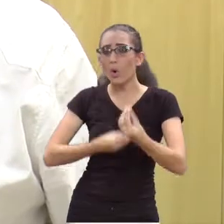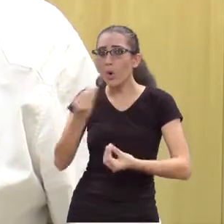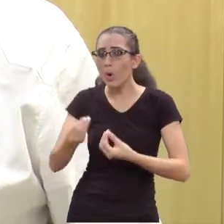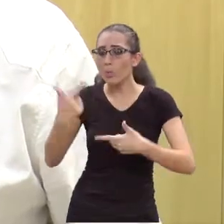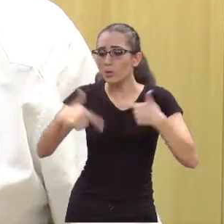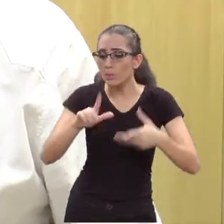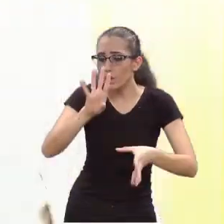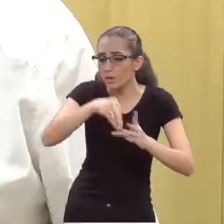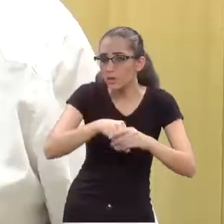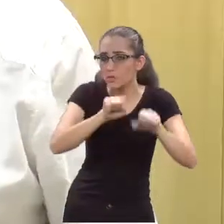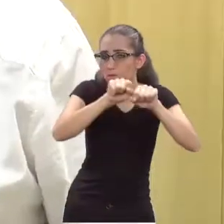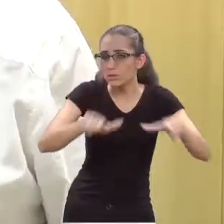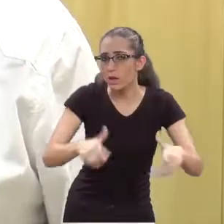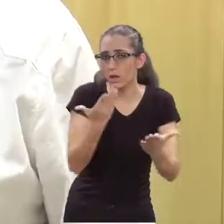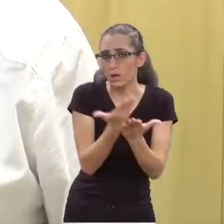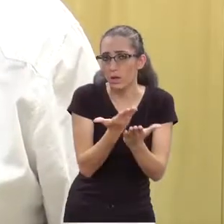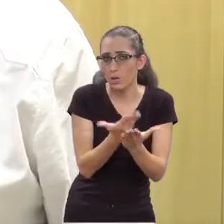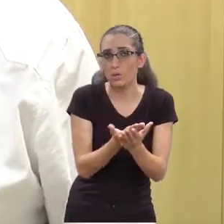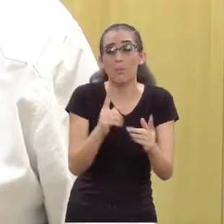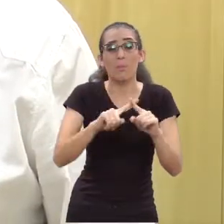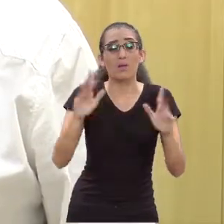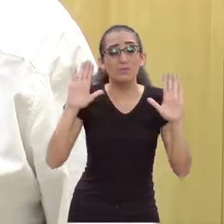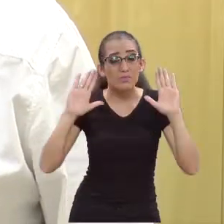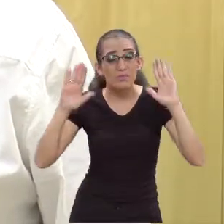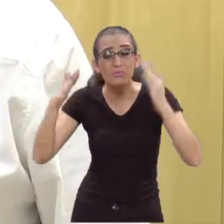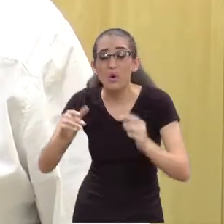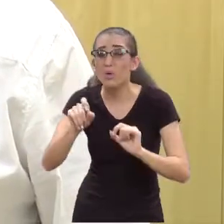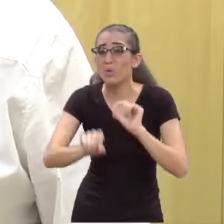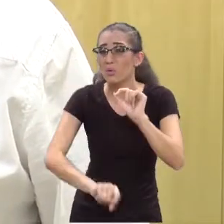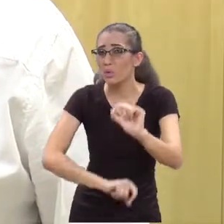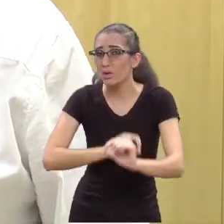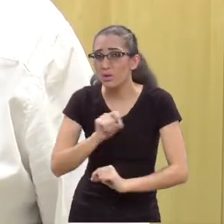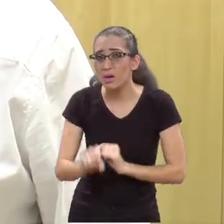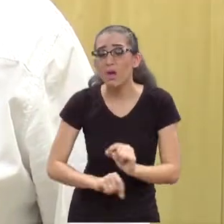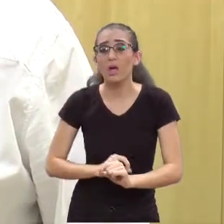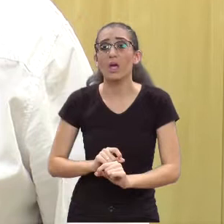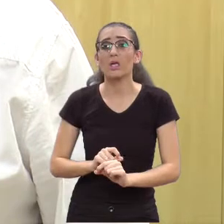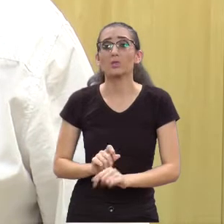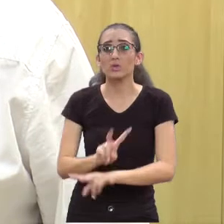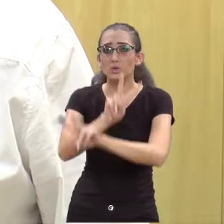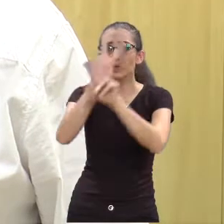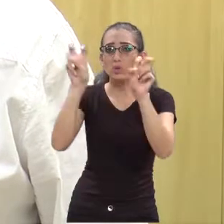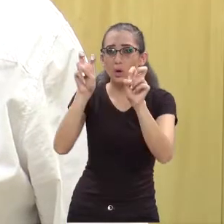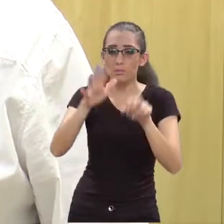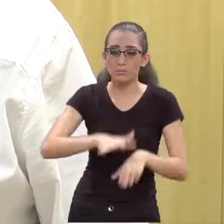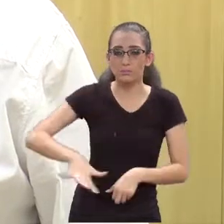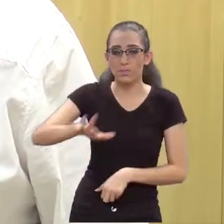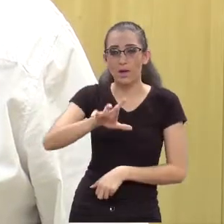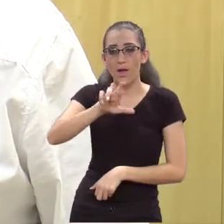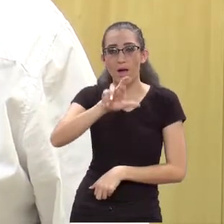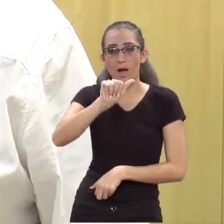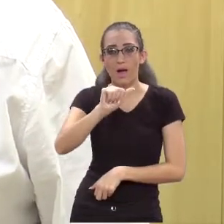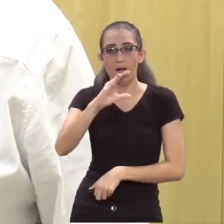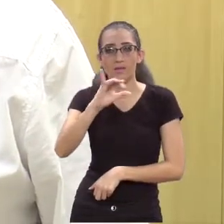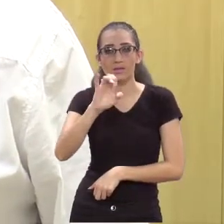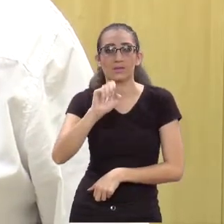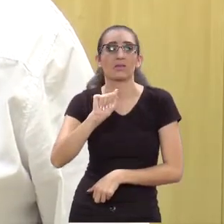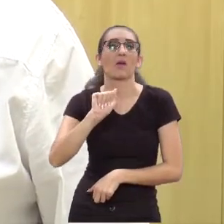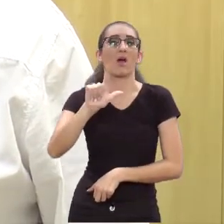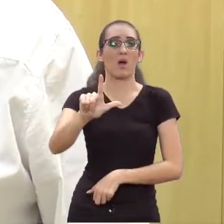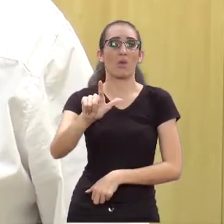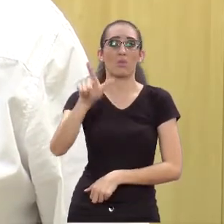atuar em sala de aula mais especificamente com relação à questão da das questões raciais é